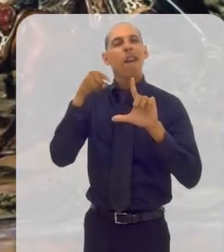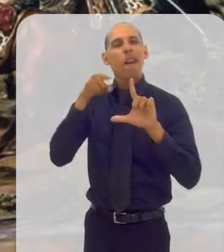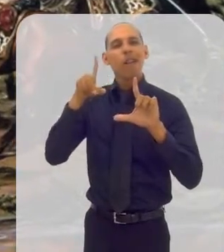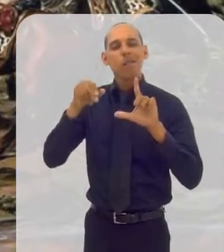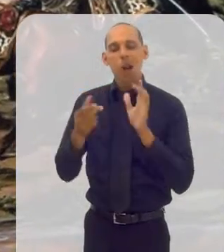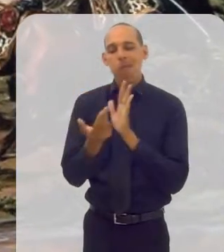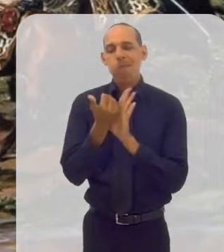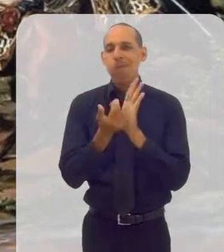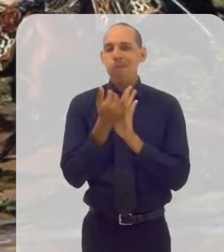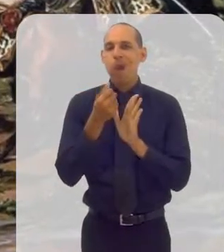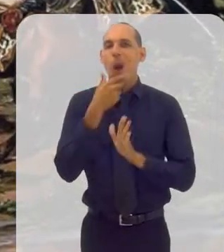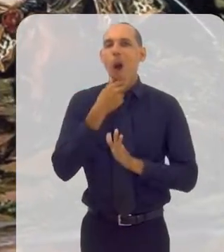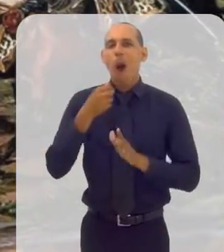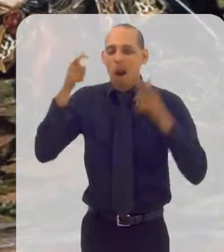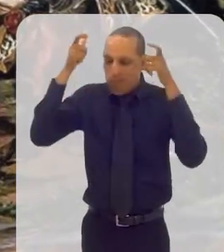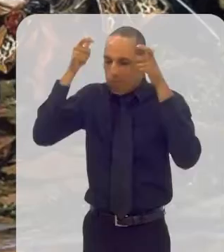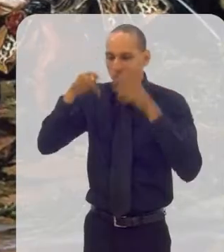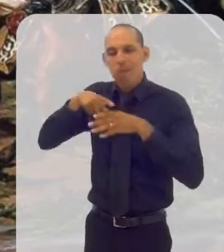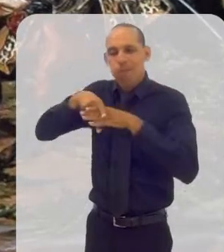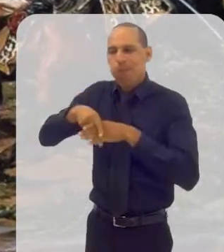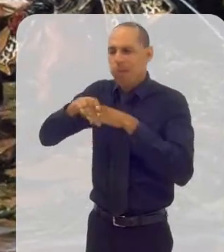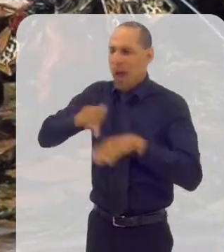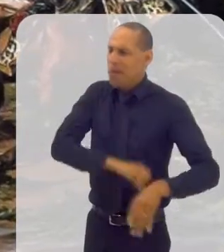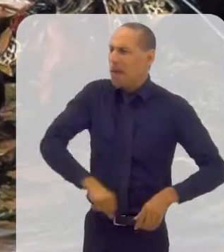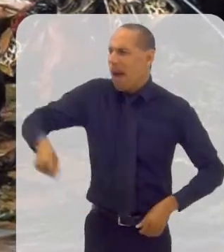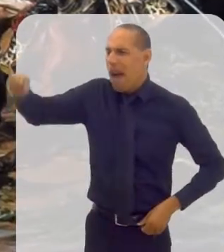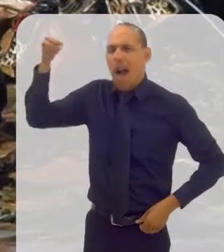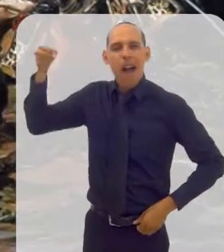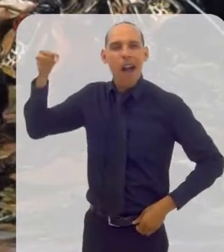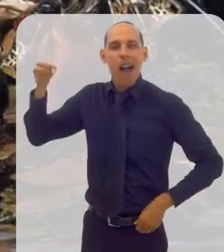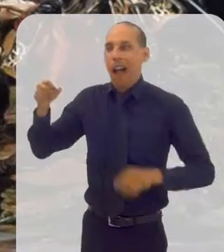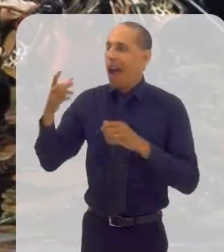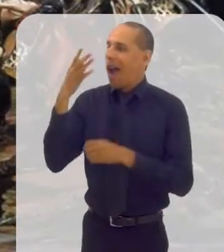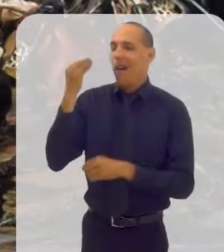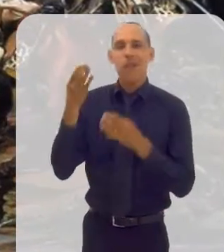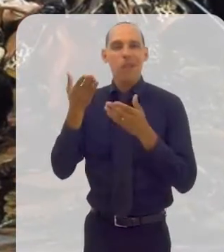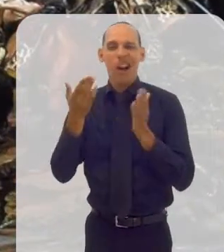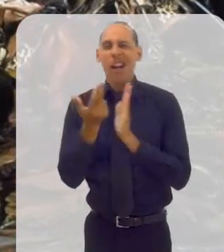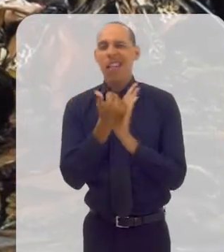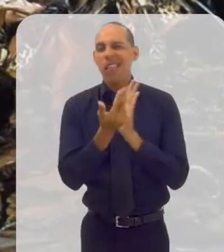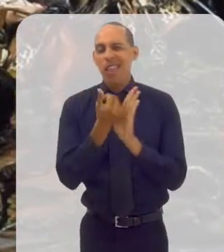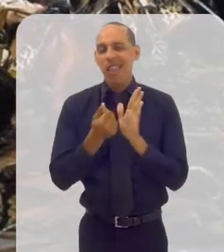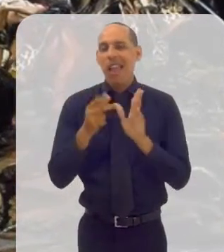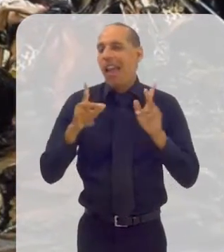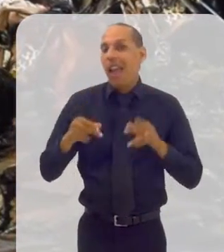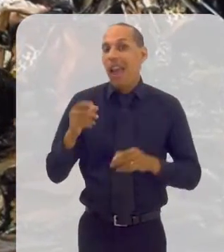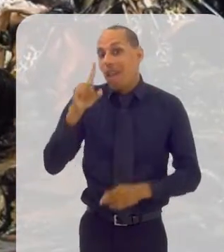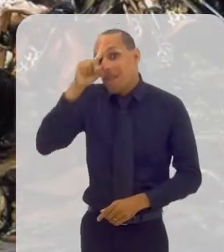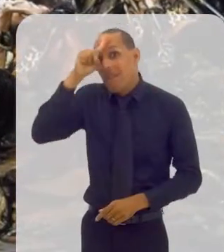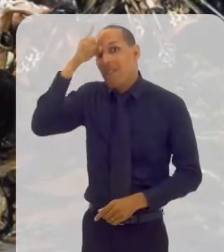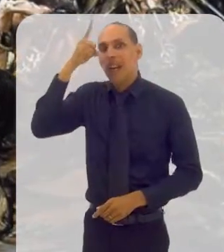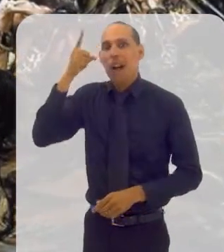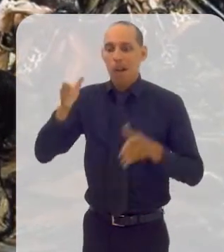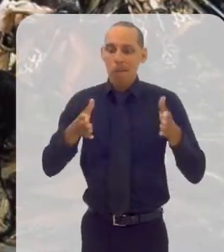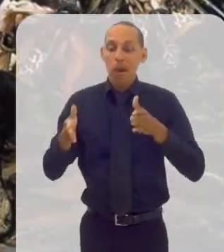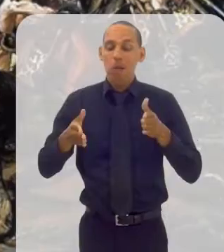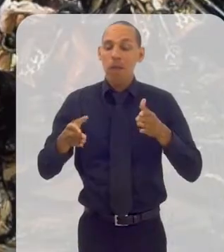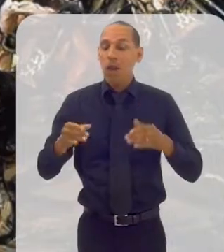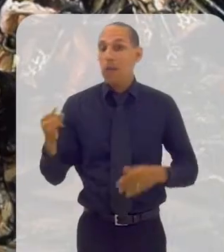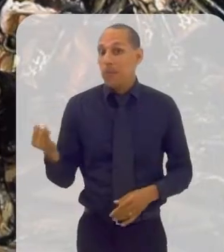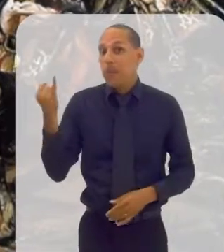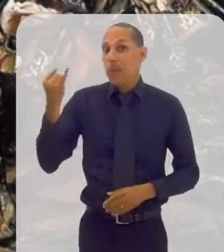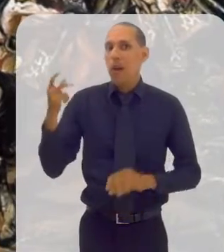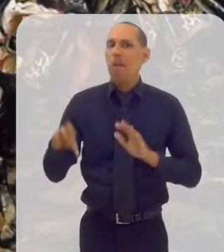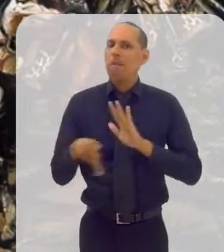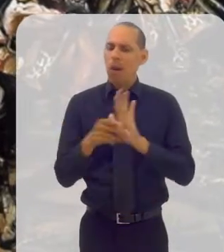imagens são mais simbólicas do que um príncipe montado a cavalo erguendo uma espada, certo? O retrato mais famoso da Independência é uma obra de ficção, inspirada num momento